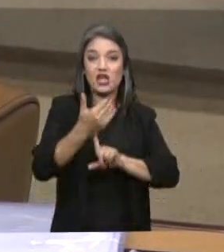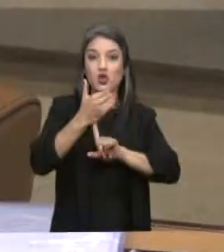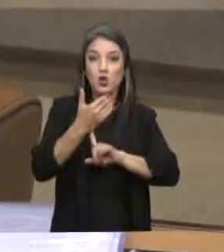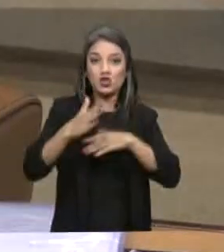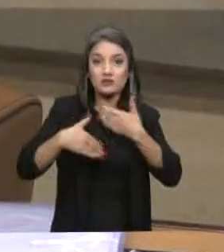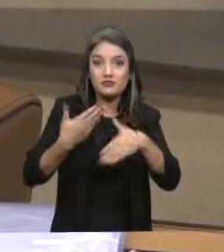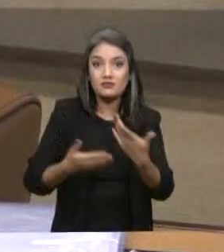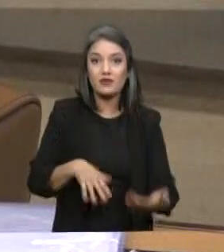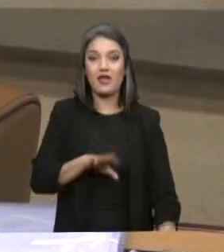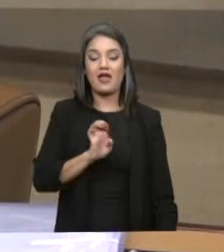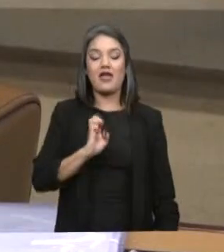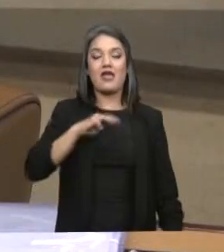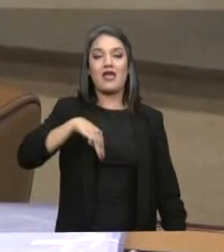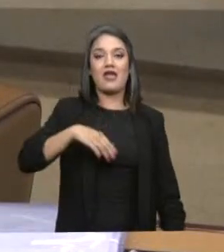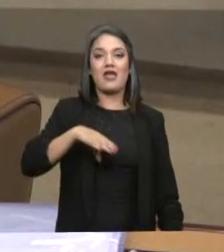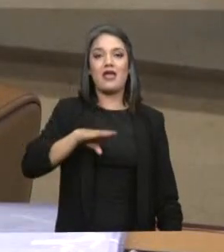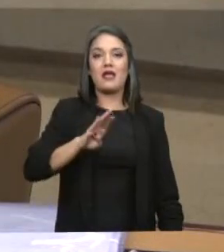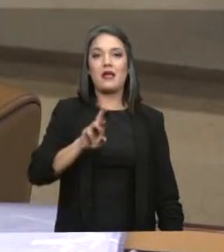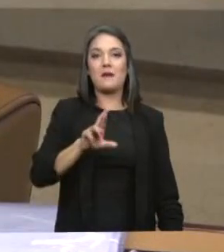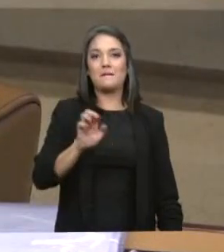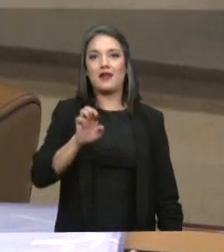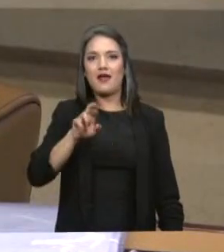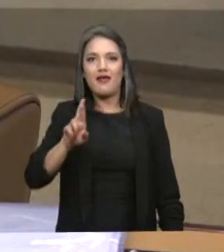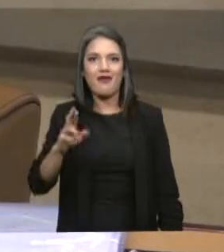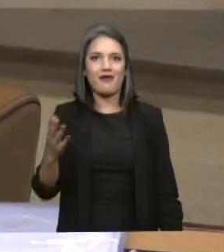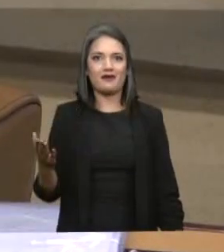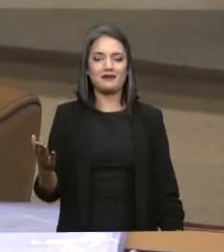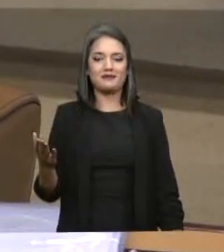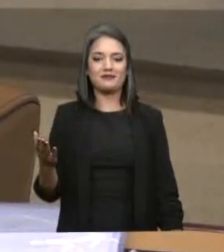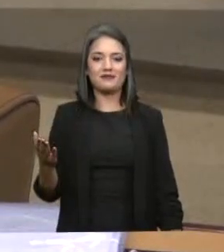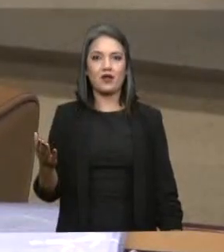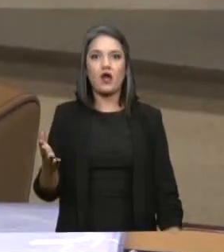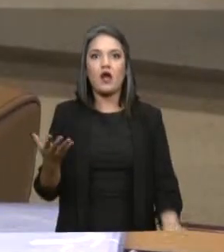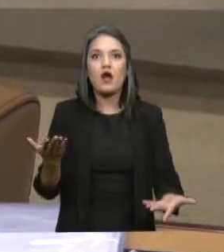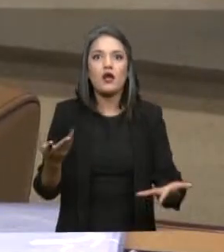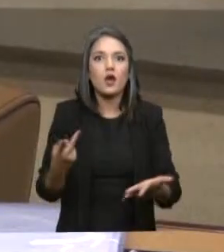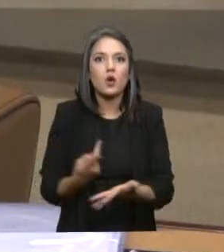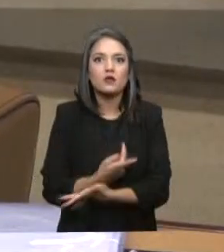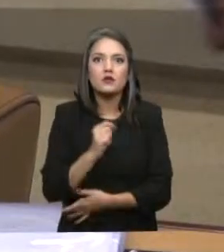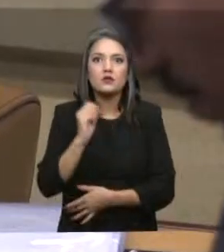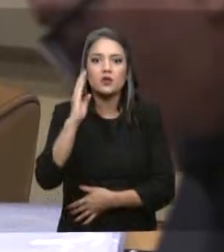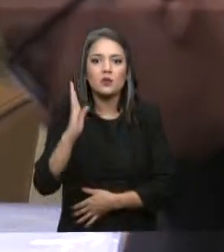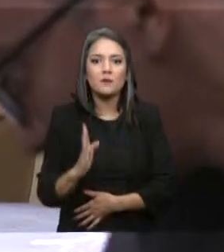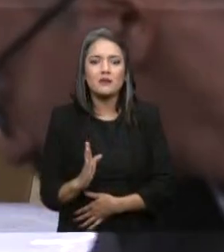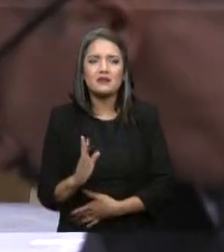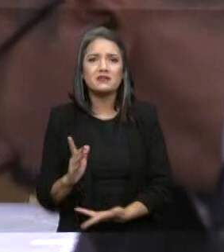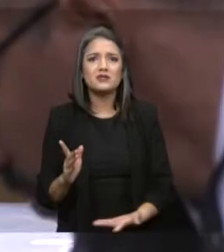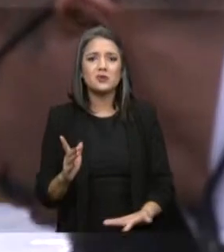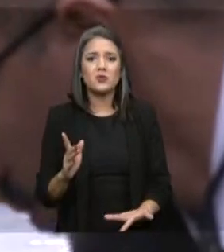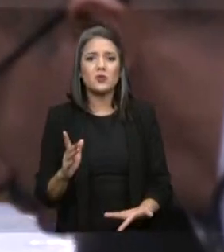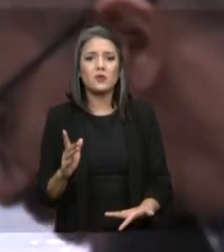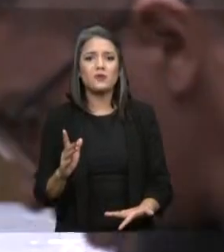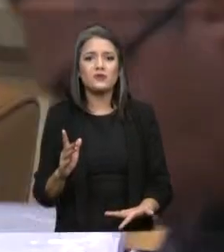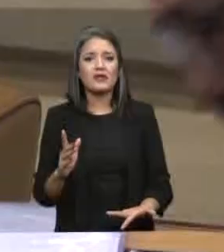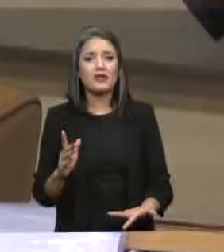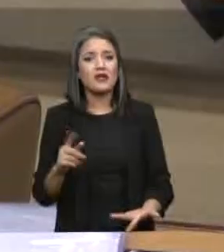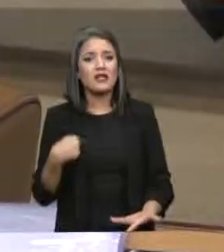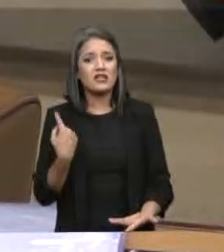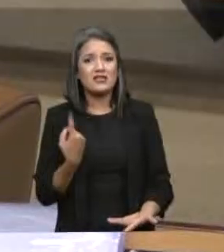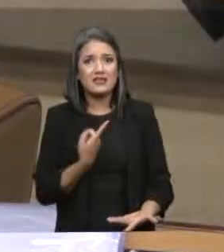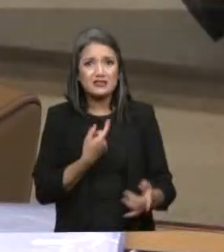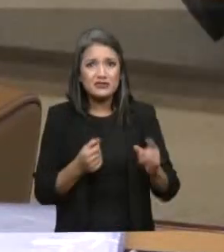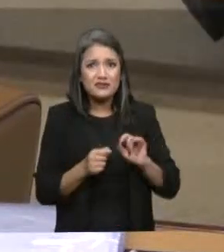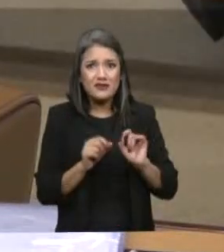a Embraer e nós nos apresentamos no cenário internacional permitimos